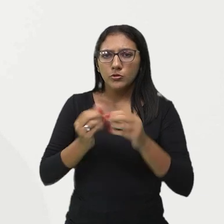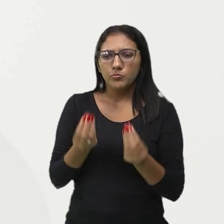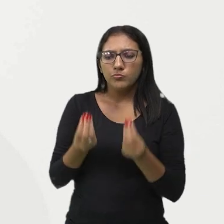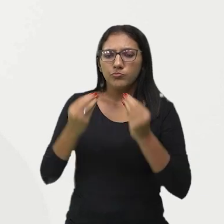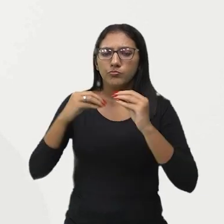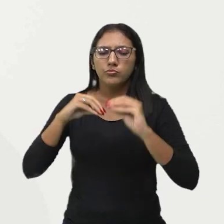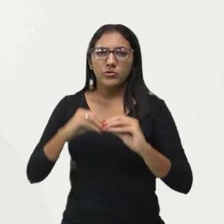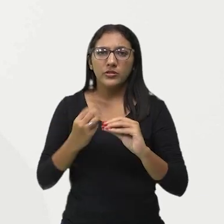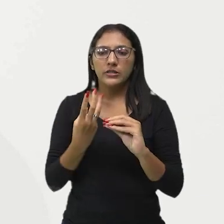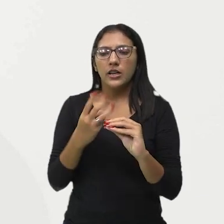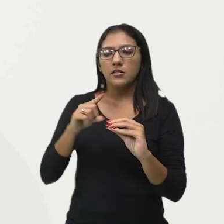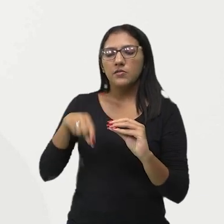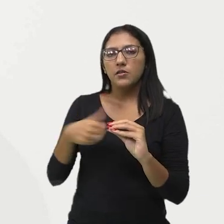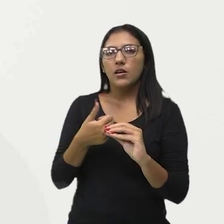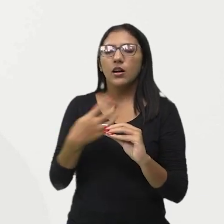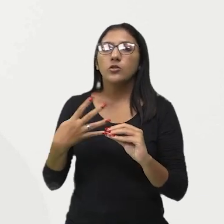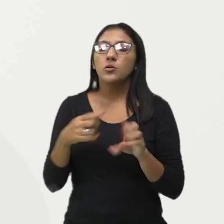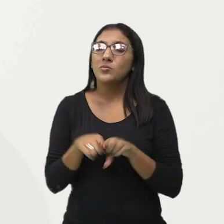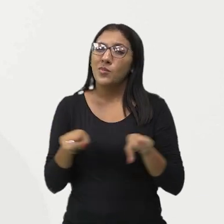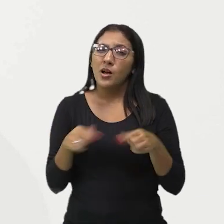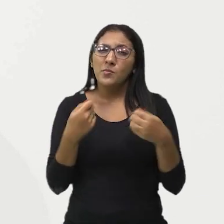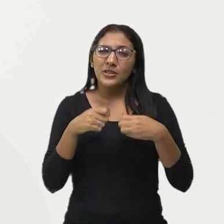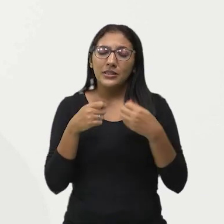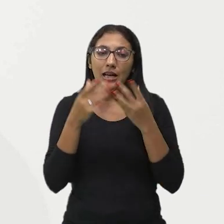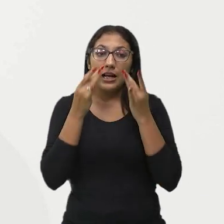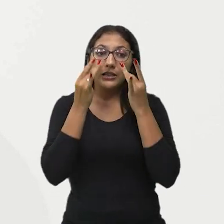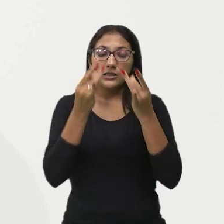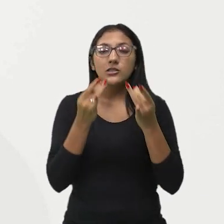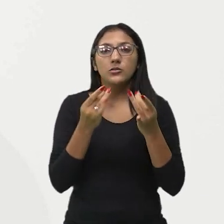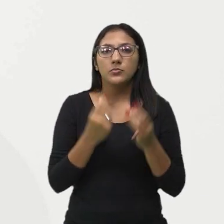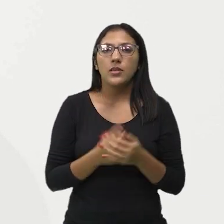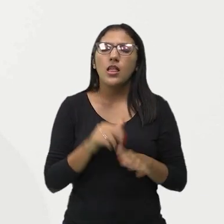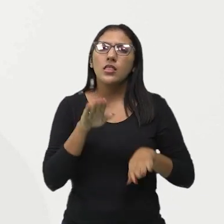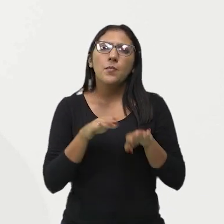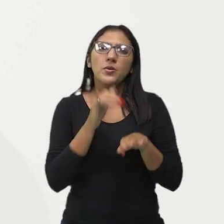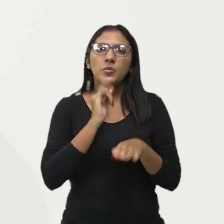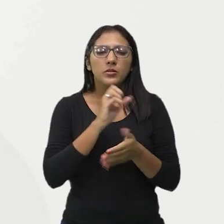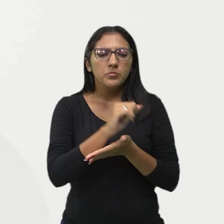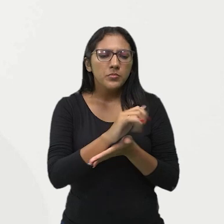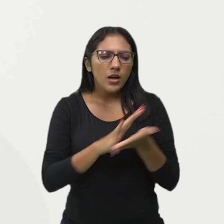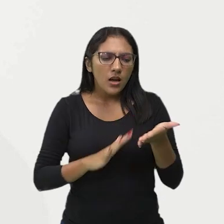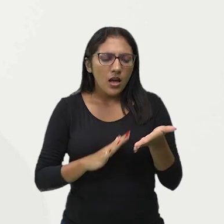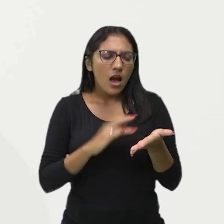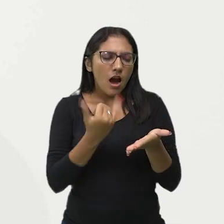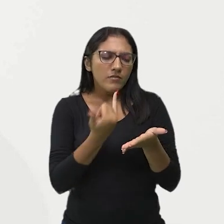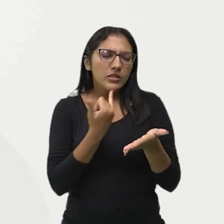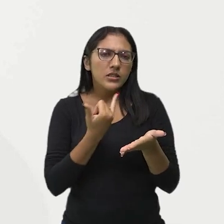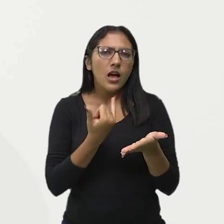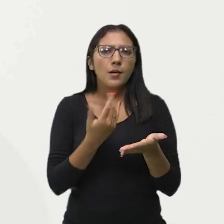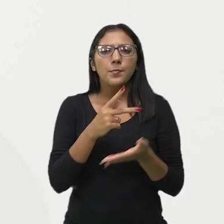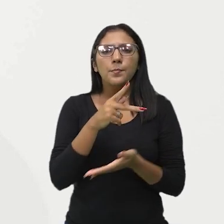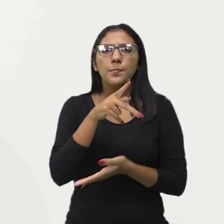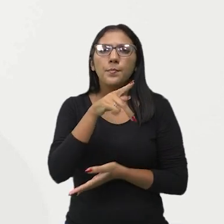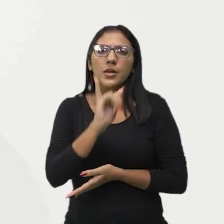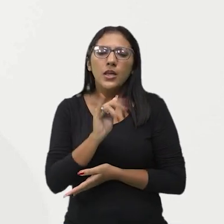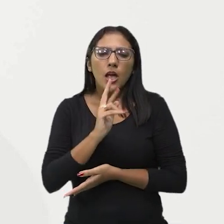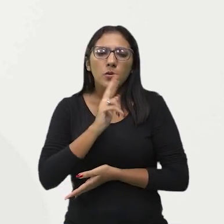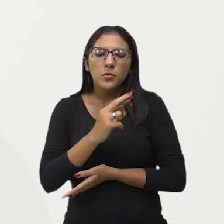3,14, mas tem que ficar esperto, porque a questão pode dizer, olha, use π igual a 3, use π igual